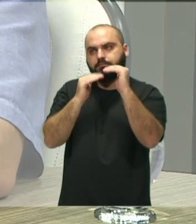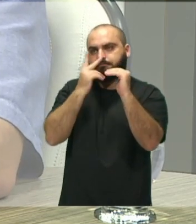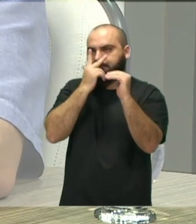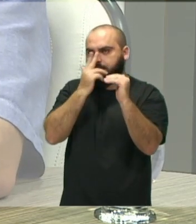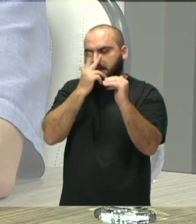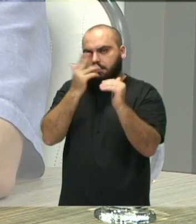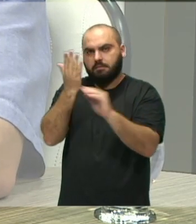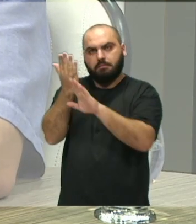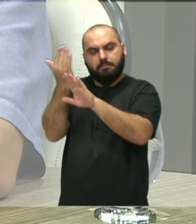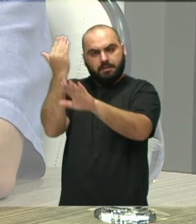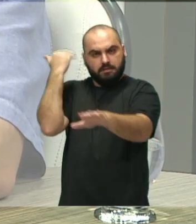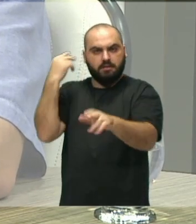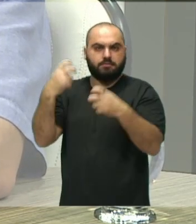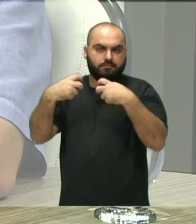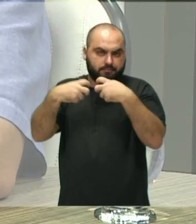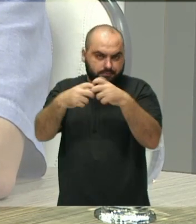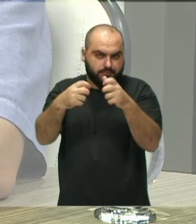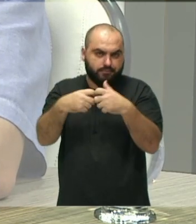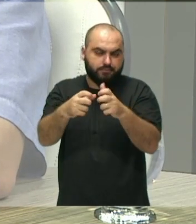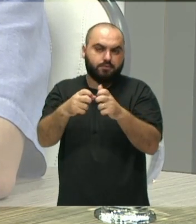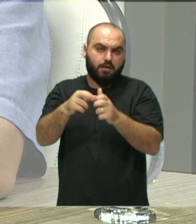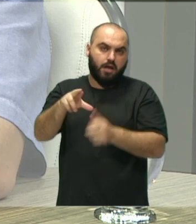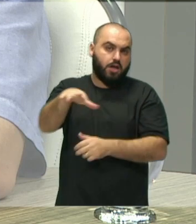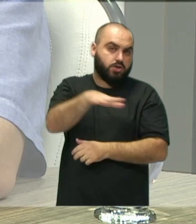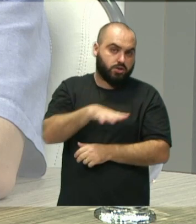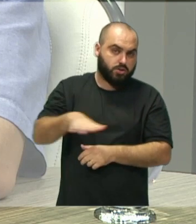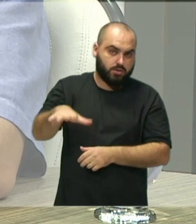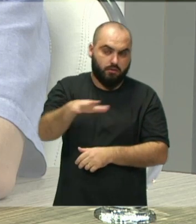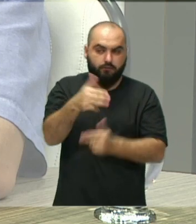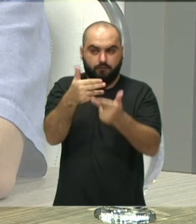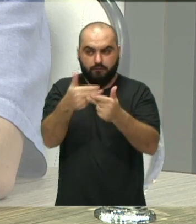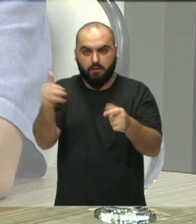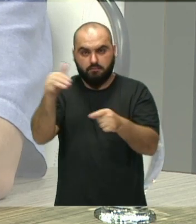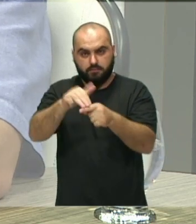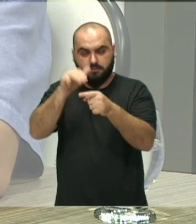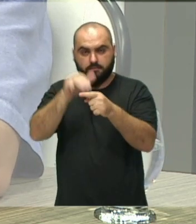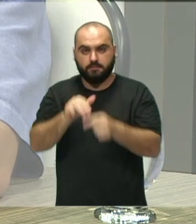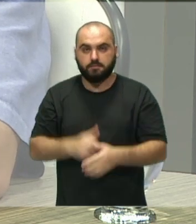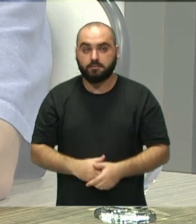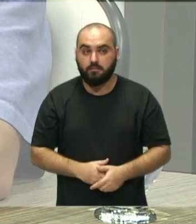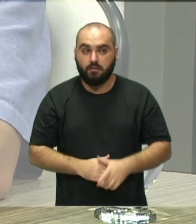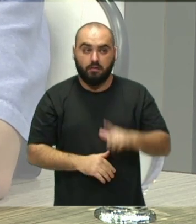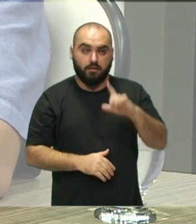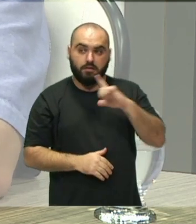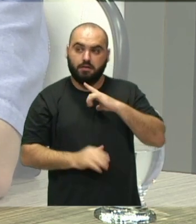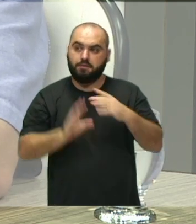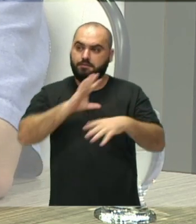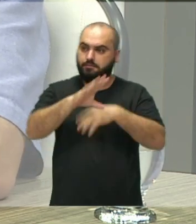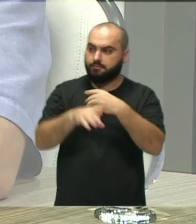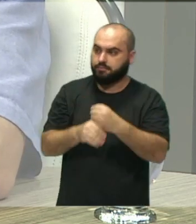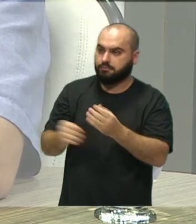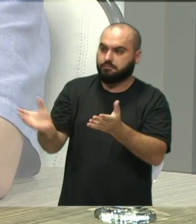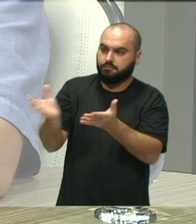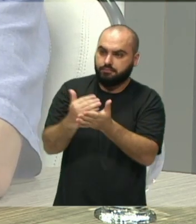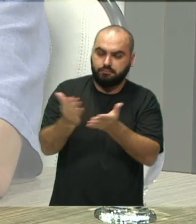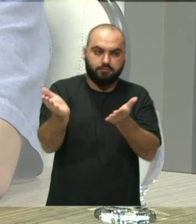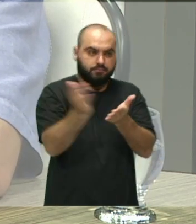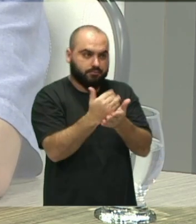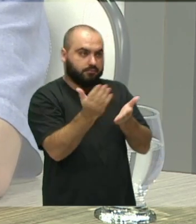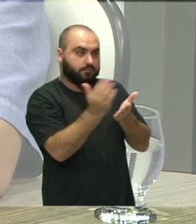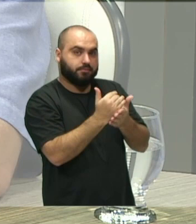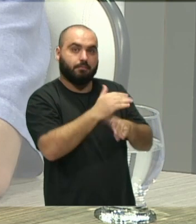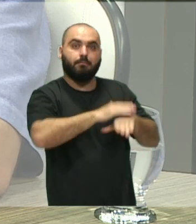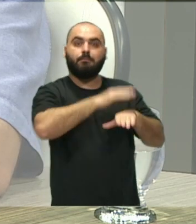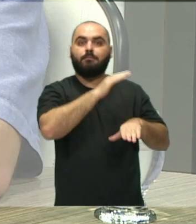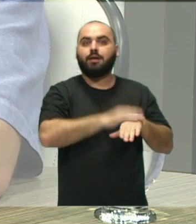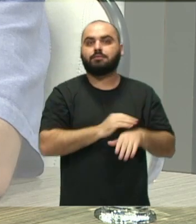de transporte coletivo regional e ele passou a se constituir em mais do que isso, um conjunto de obras que pretende